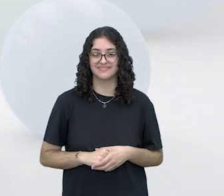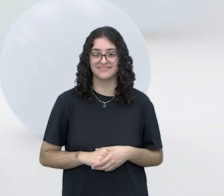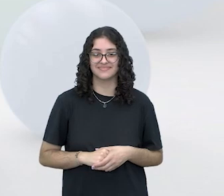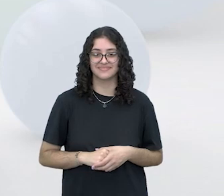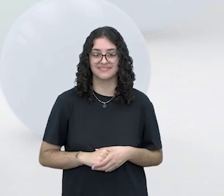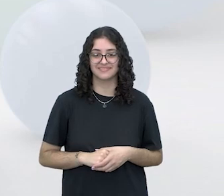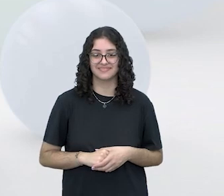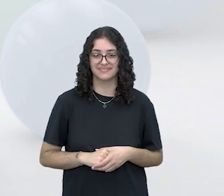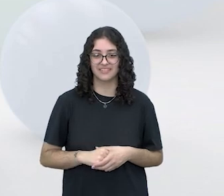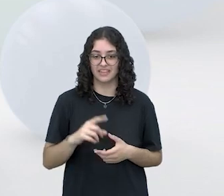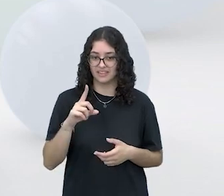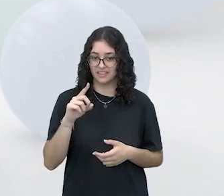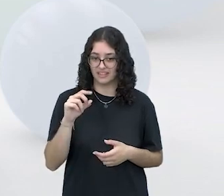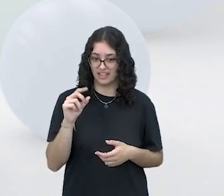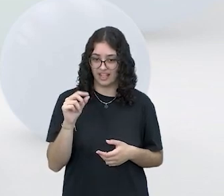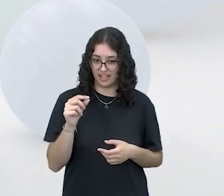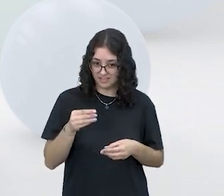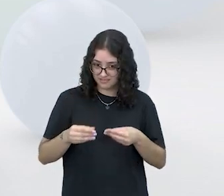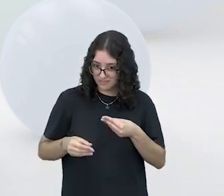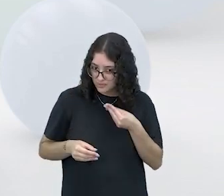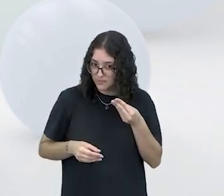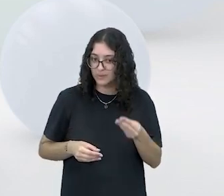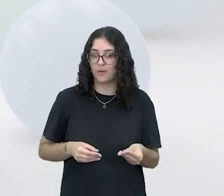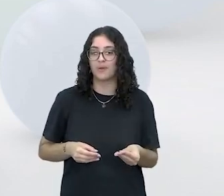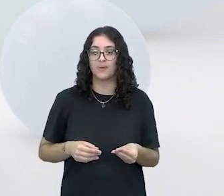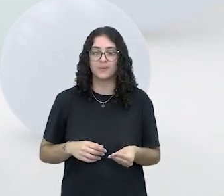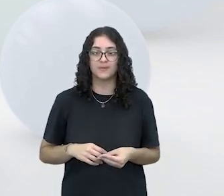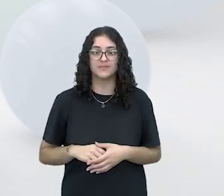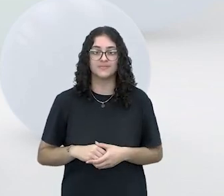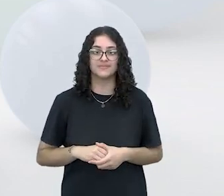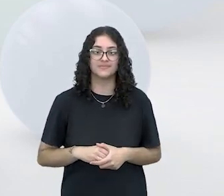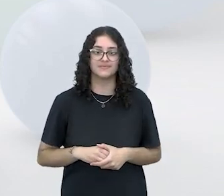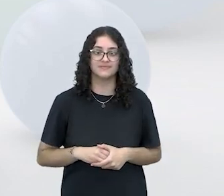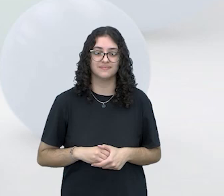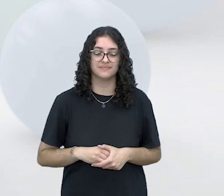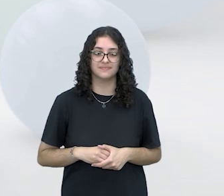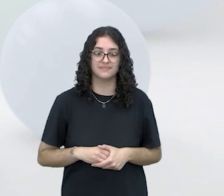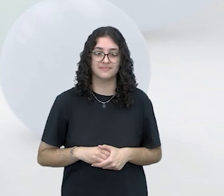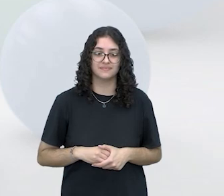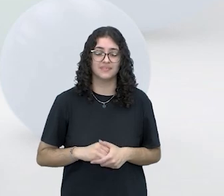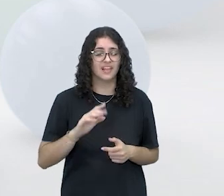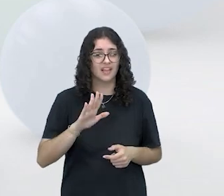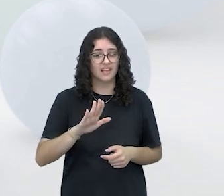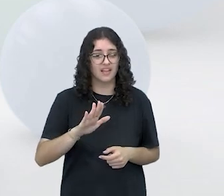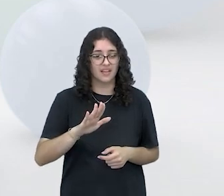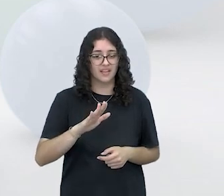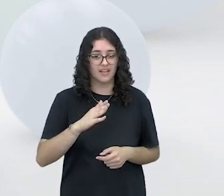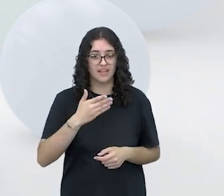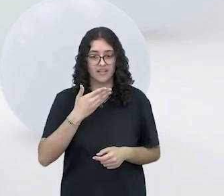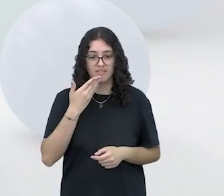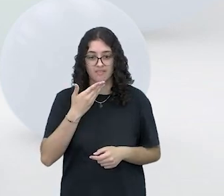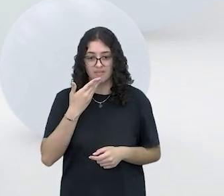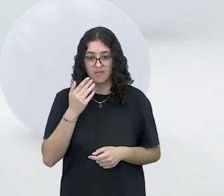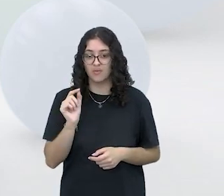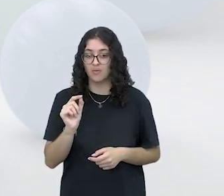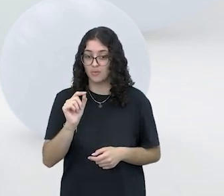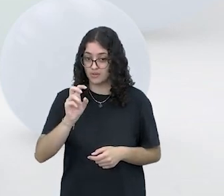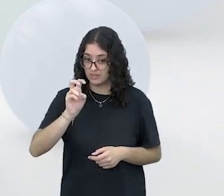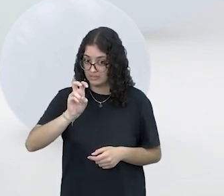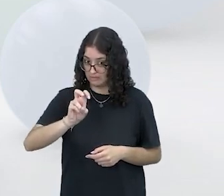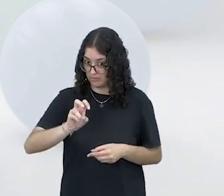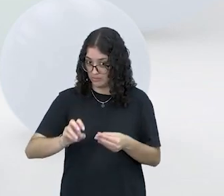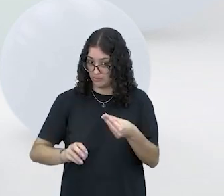Aqui. Cadê o 2 reais? seria mais fácil essa notinha de